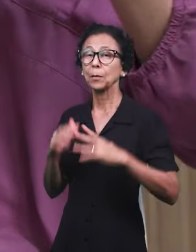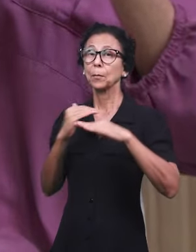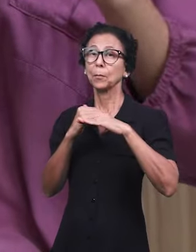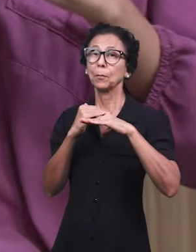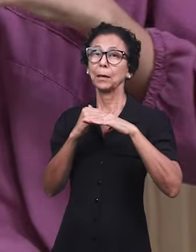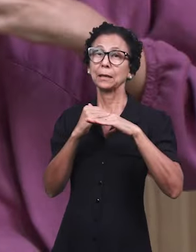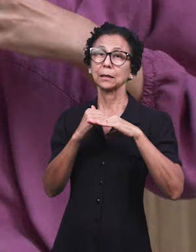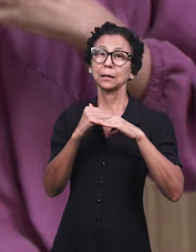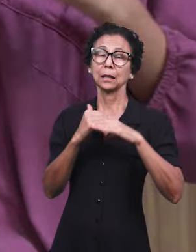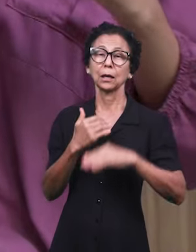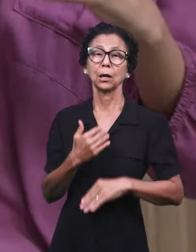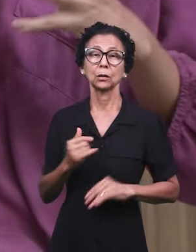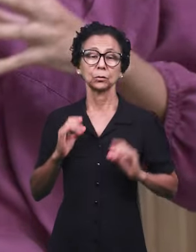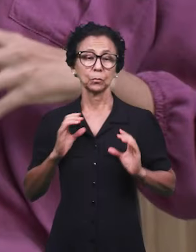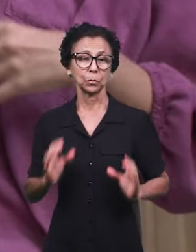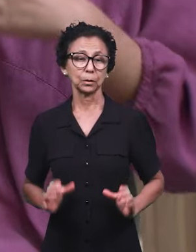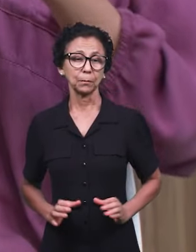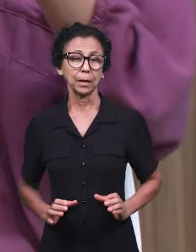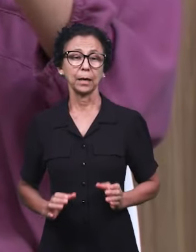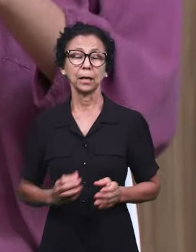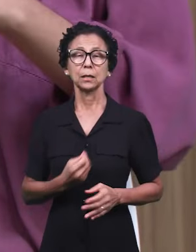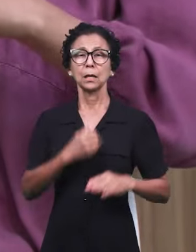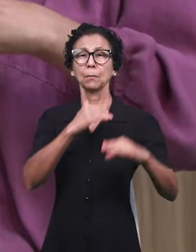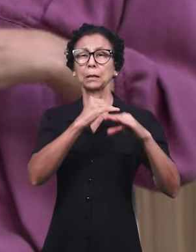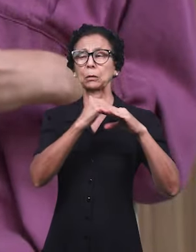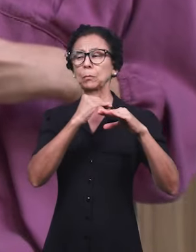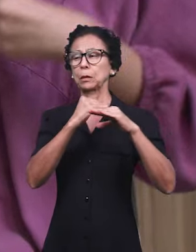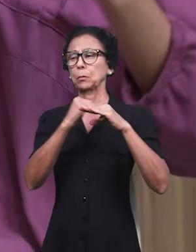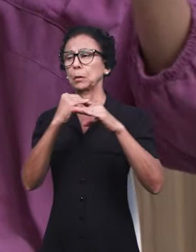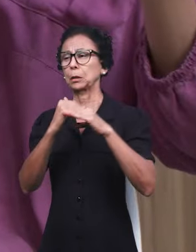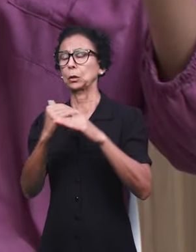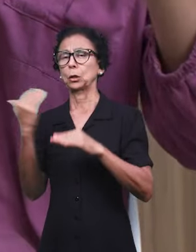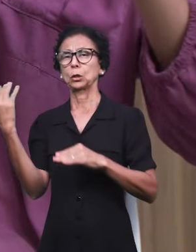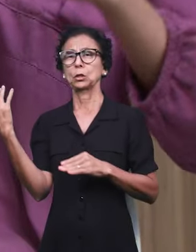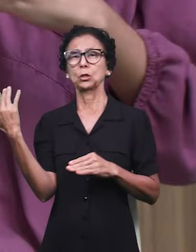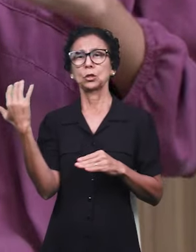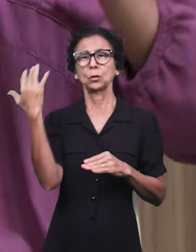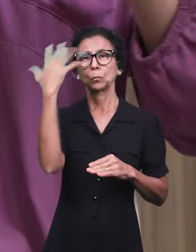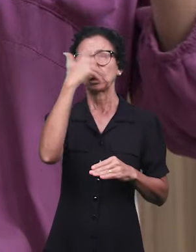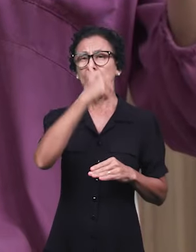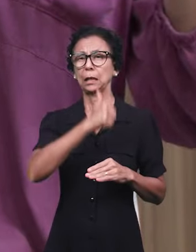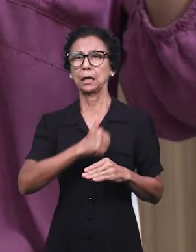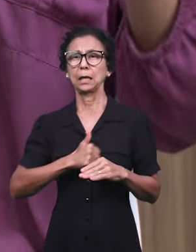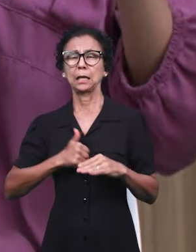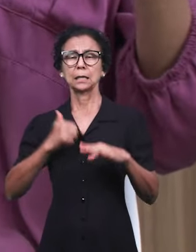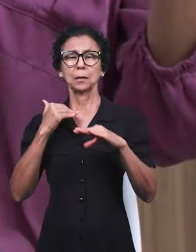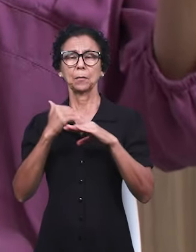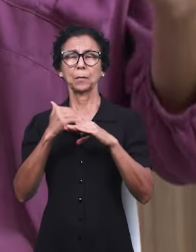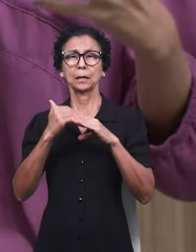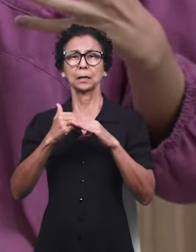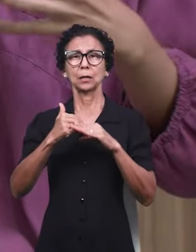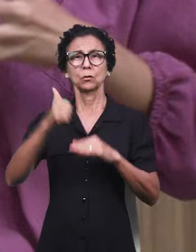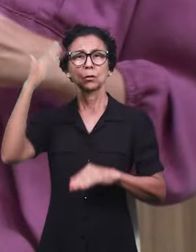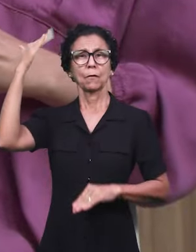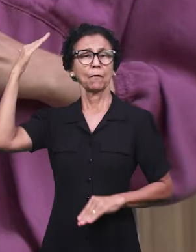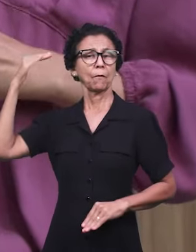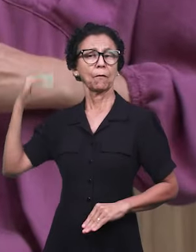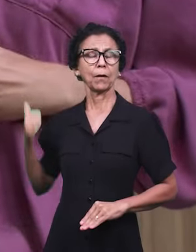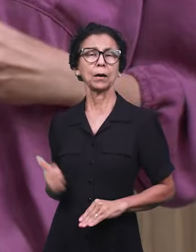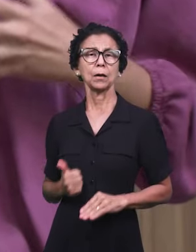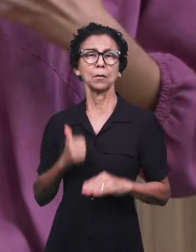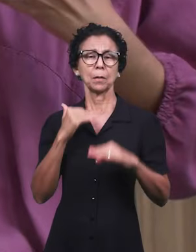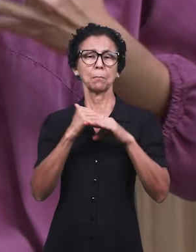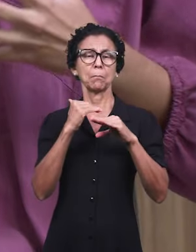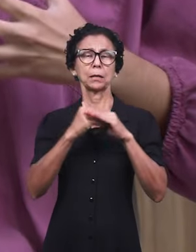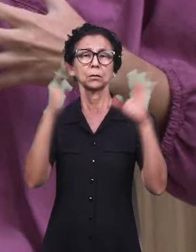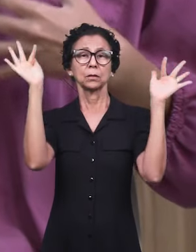a padrões de vida, a padrões de comportamento, a padrões de beleza, padrões de sucesso, de felicidade, que às